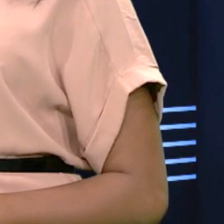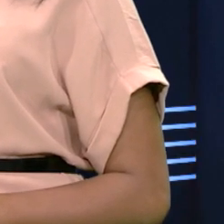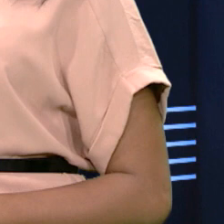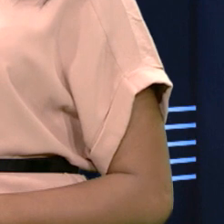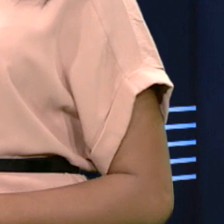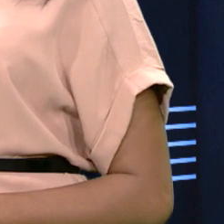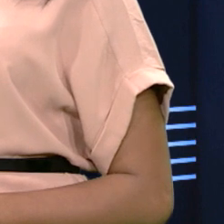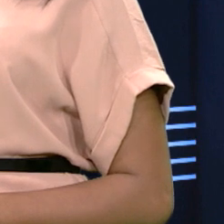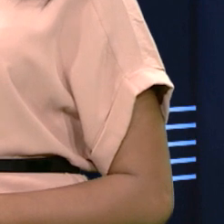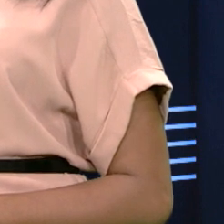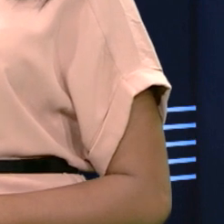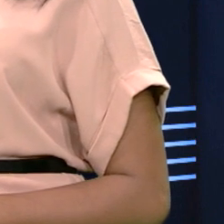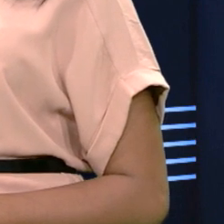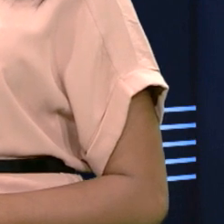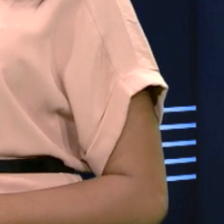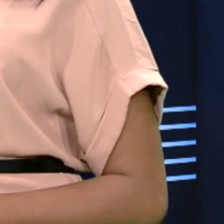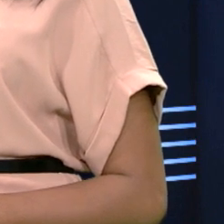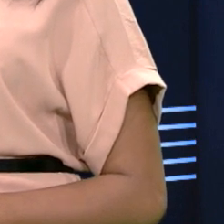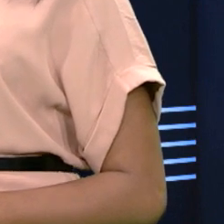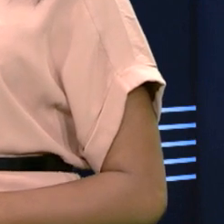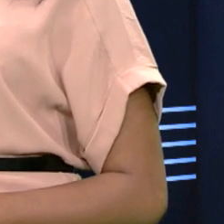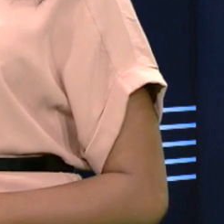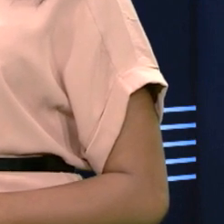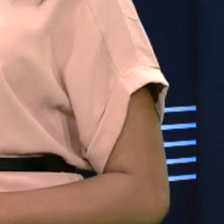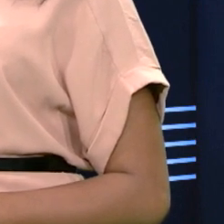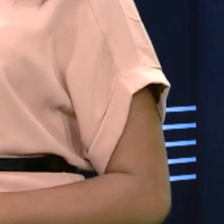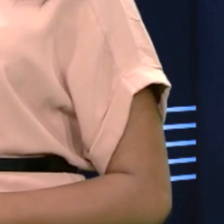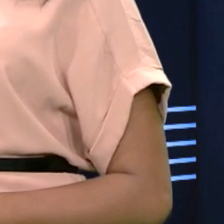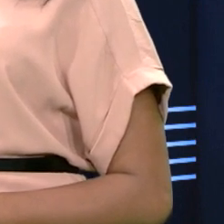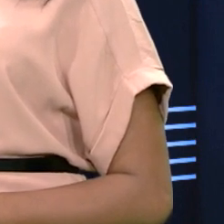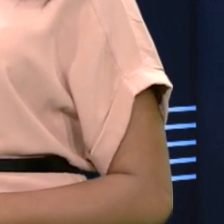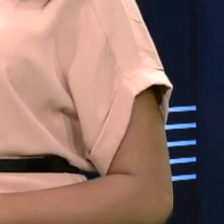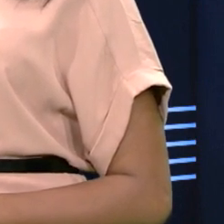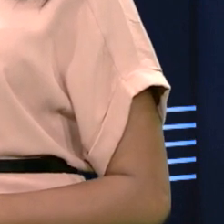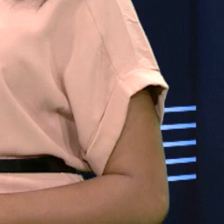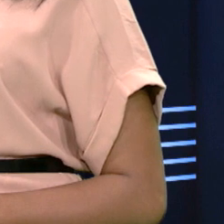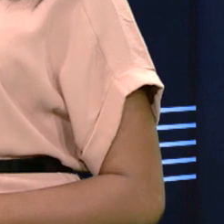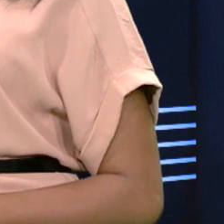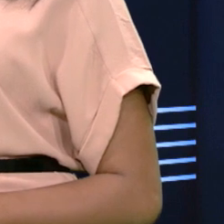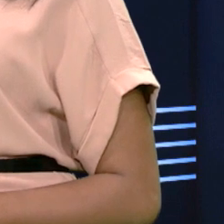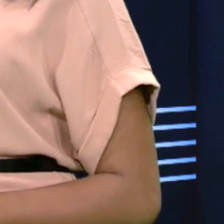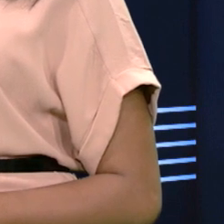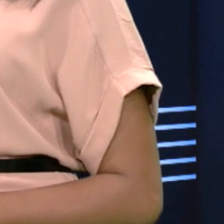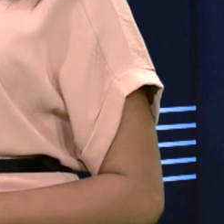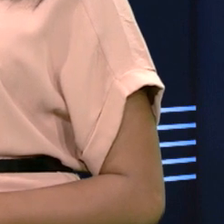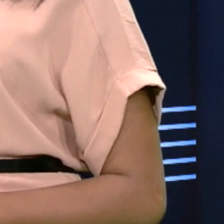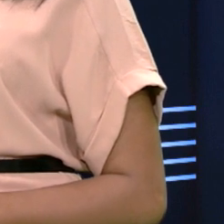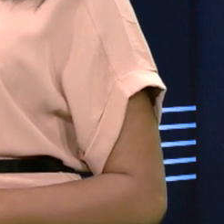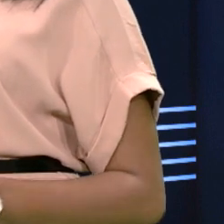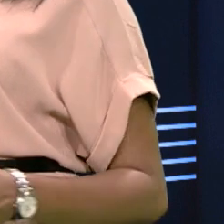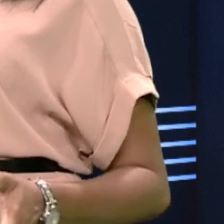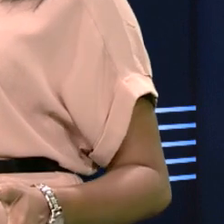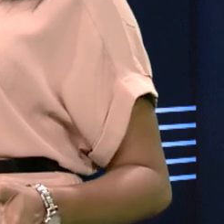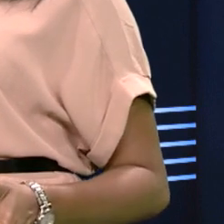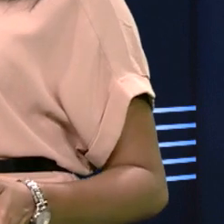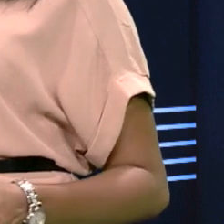telespectadores, bem-vindos novamente ao programa Se Vale a Pena ZMN. Como já sabemos, este programa tem como objetivo apresentar-vos as últimas informações